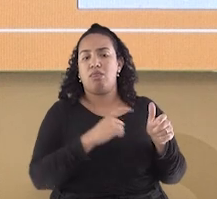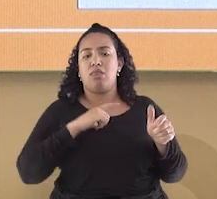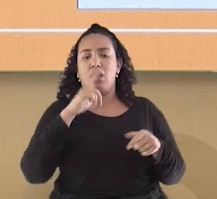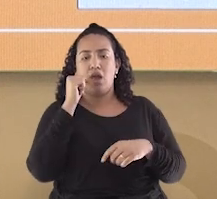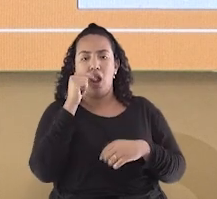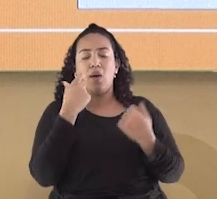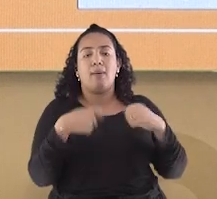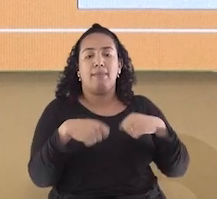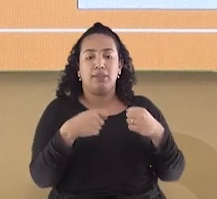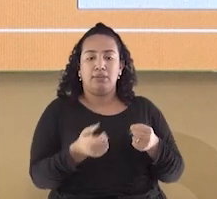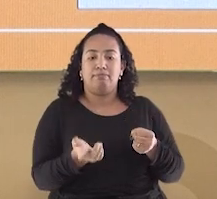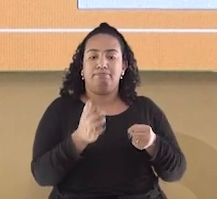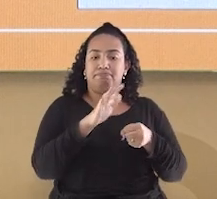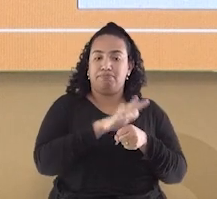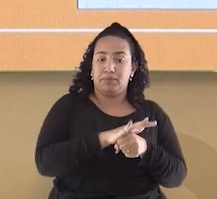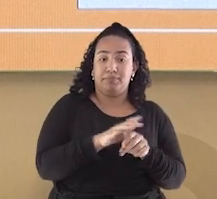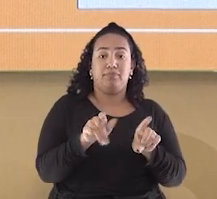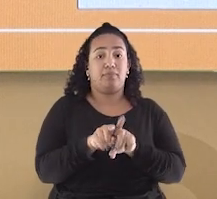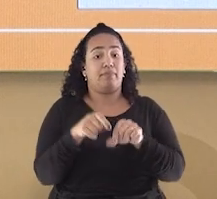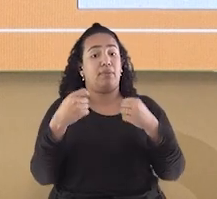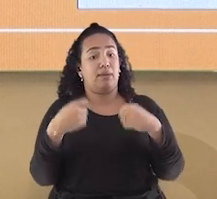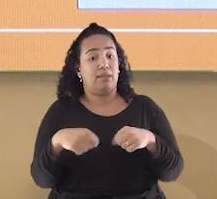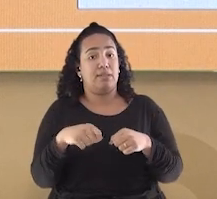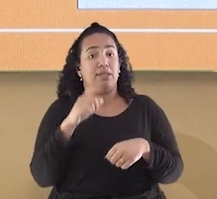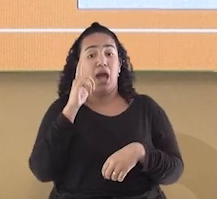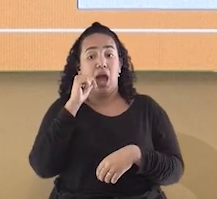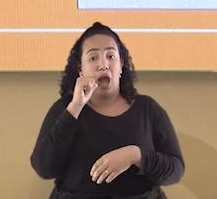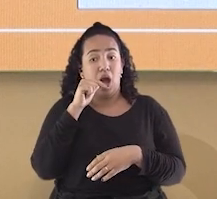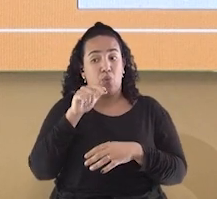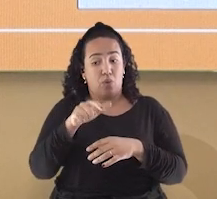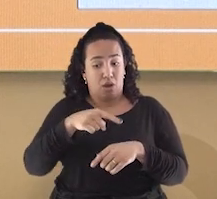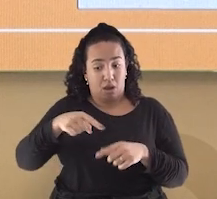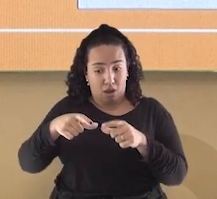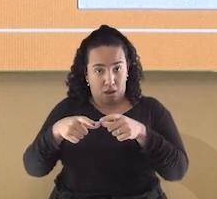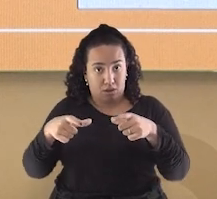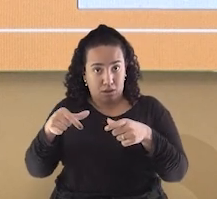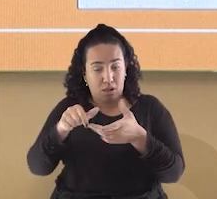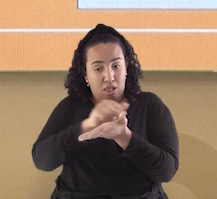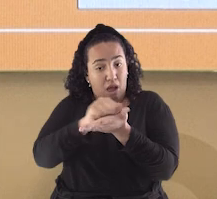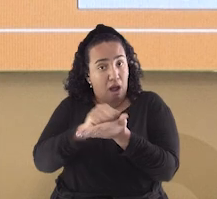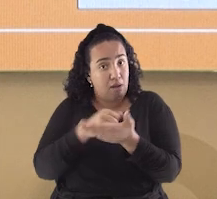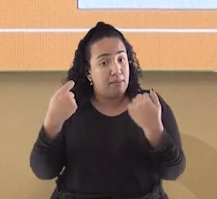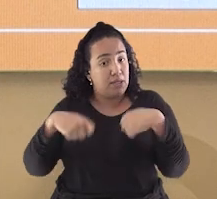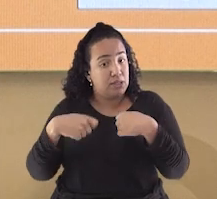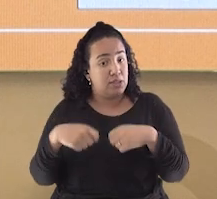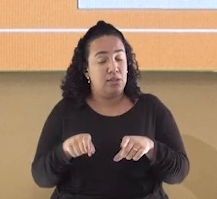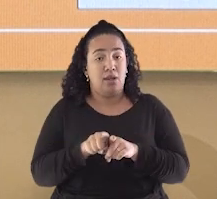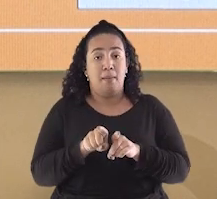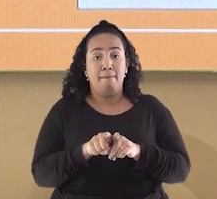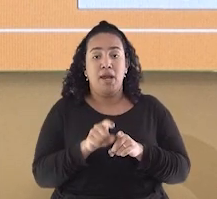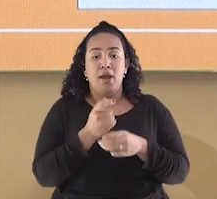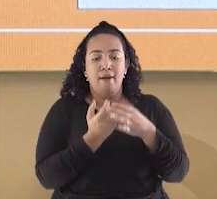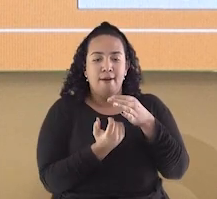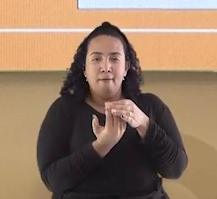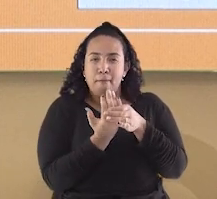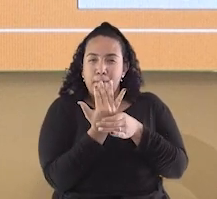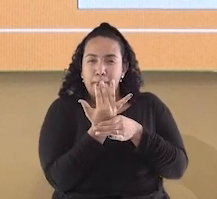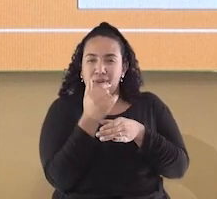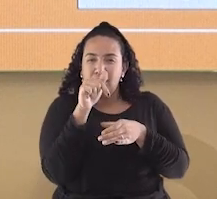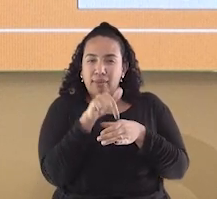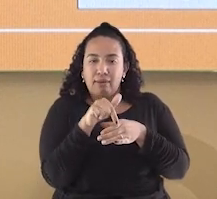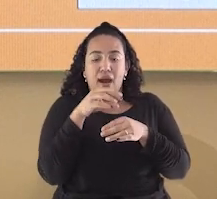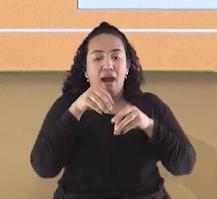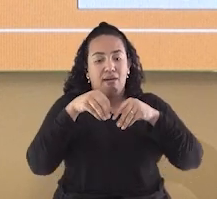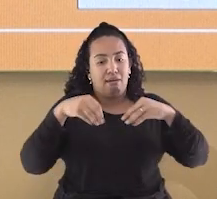utilizados para armazenar água, encher de areia até a borda os pratos e jarros de planta, coloque no